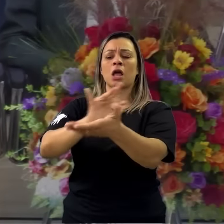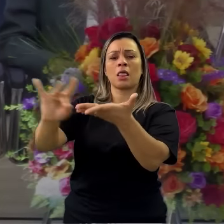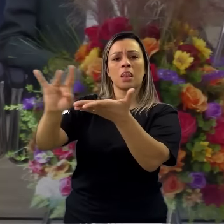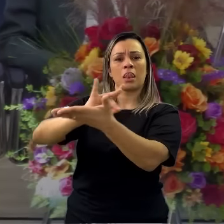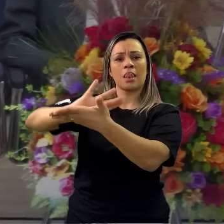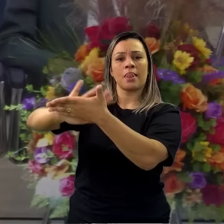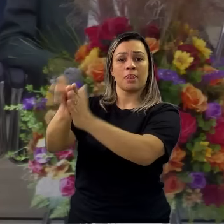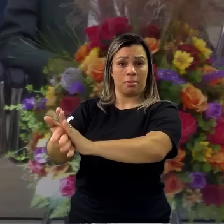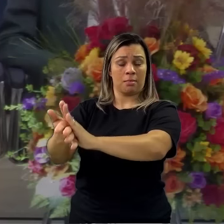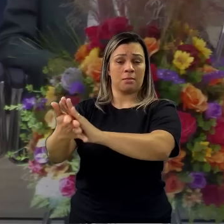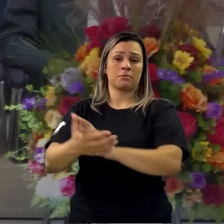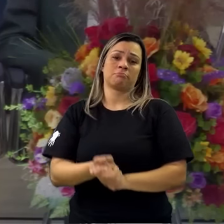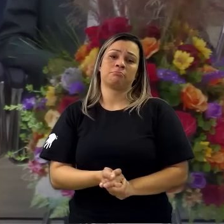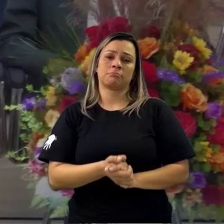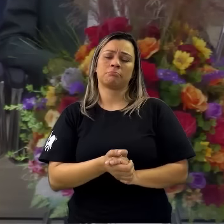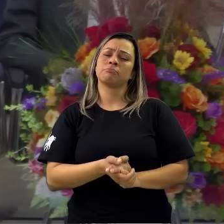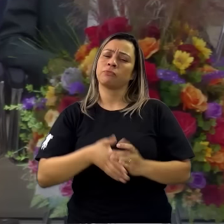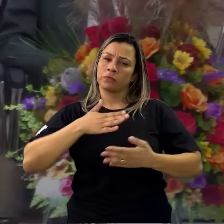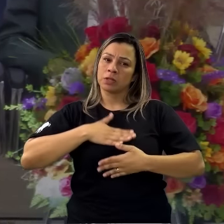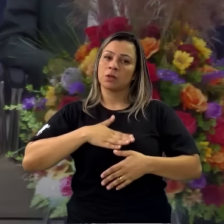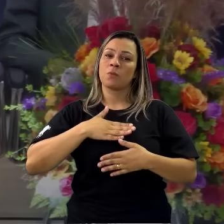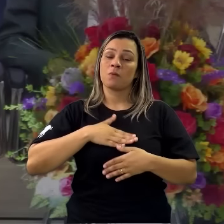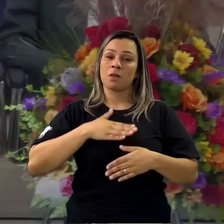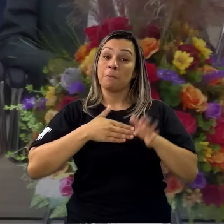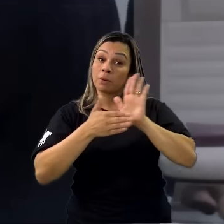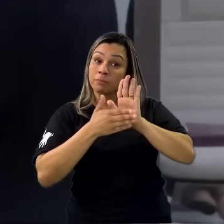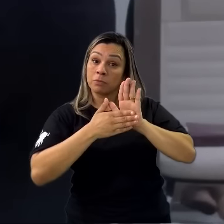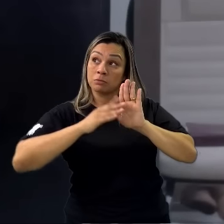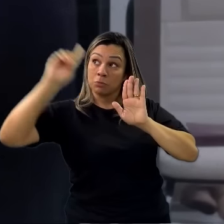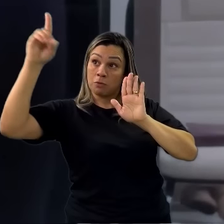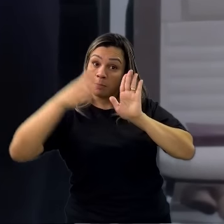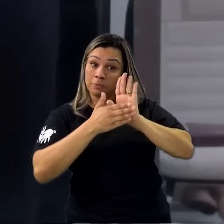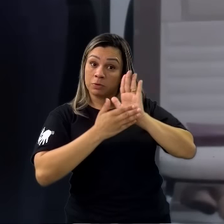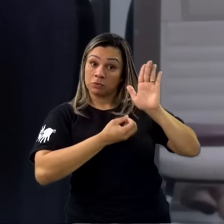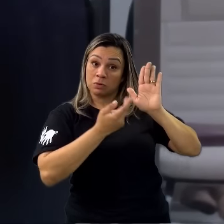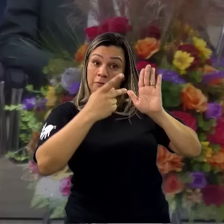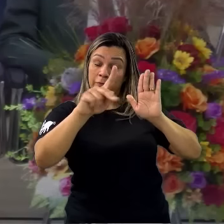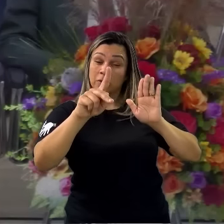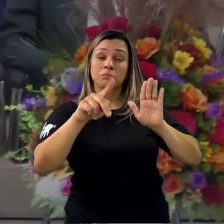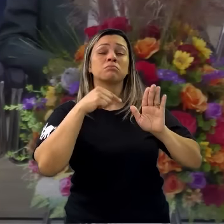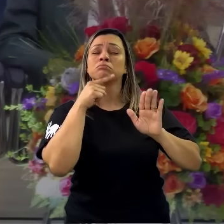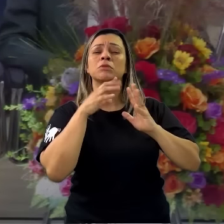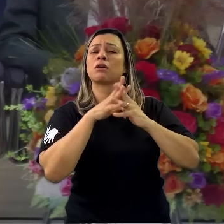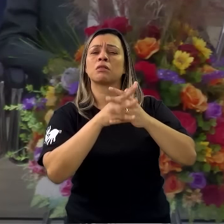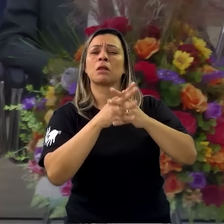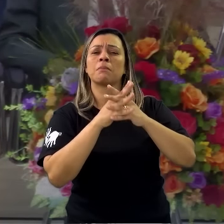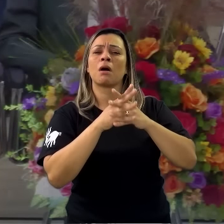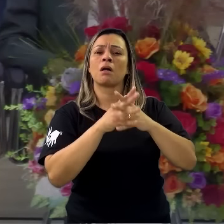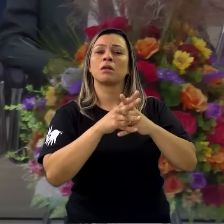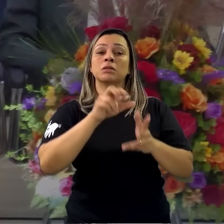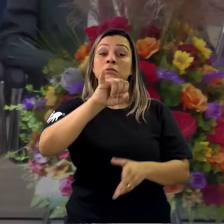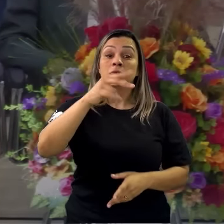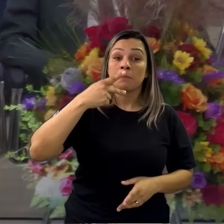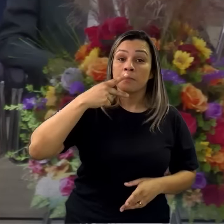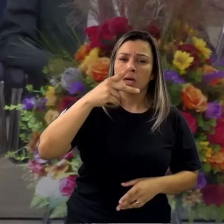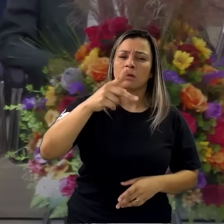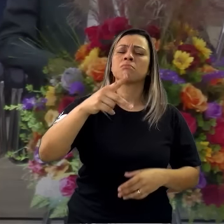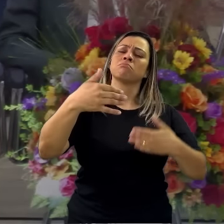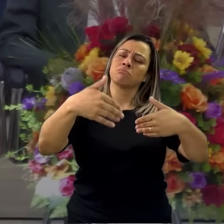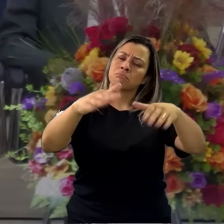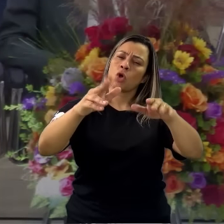Jesus mas ninguém vai impedir o que Deus tem através de você se canta deixa cantar Se Prega deixa pregar se